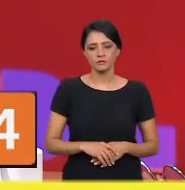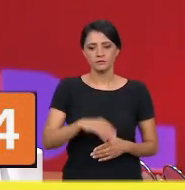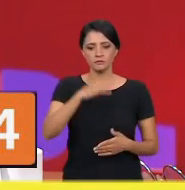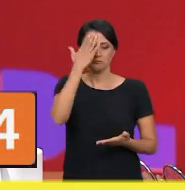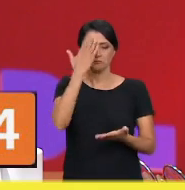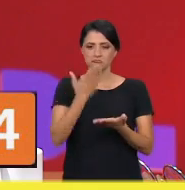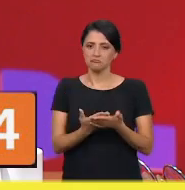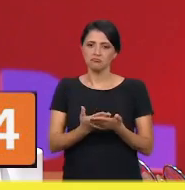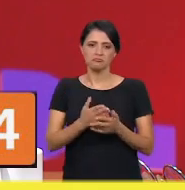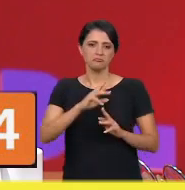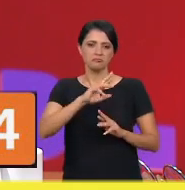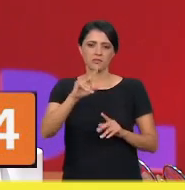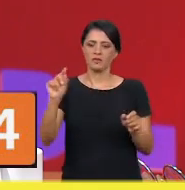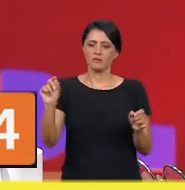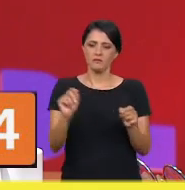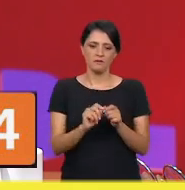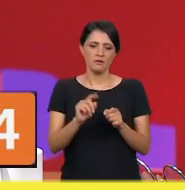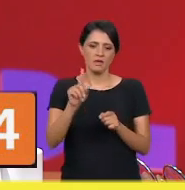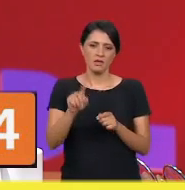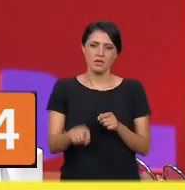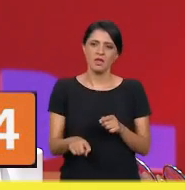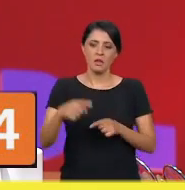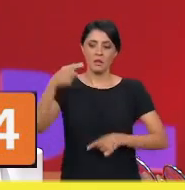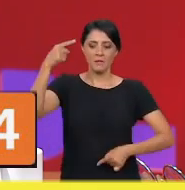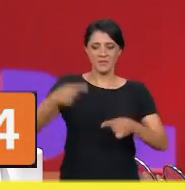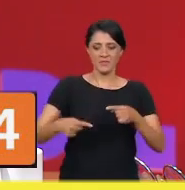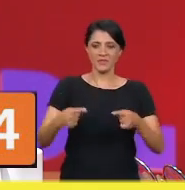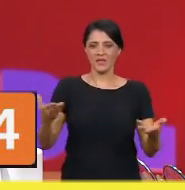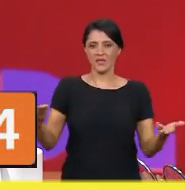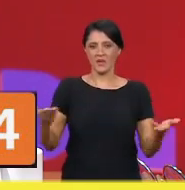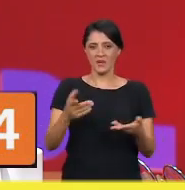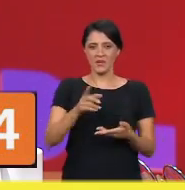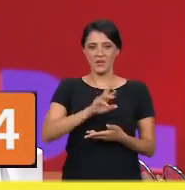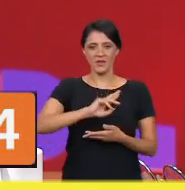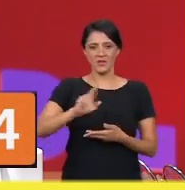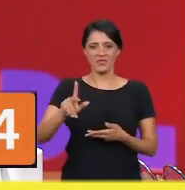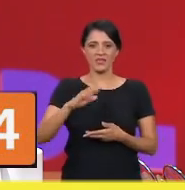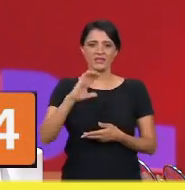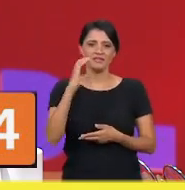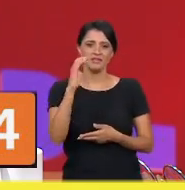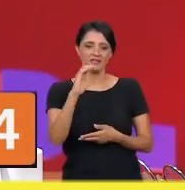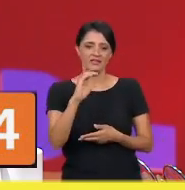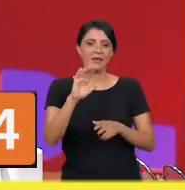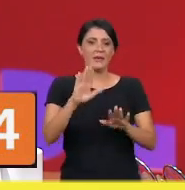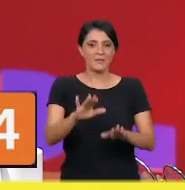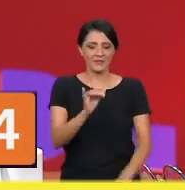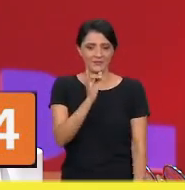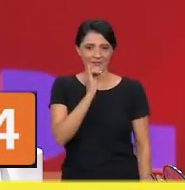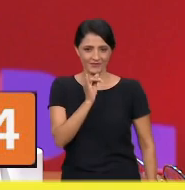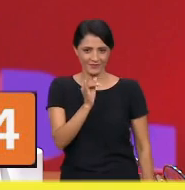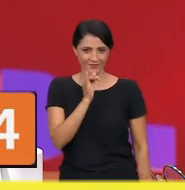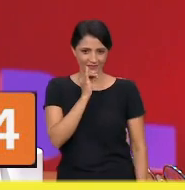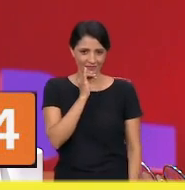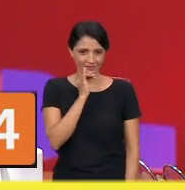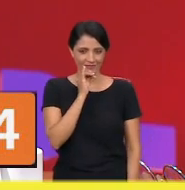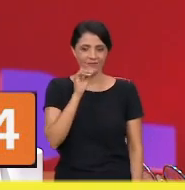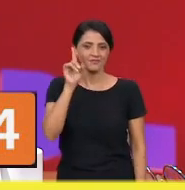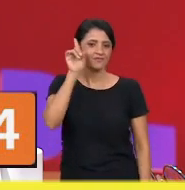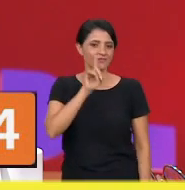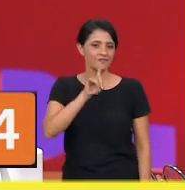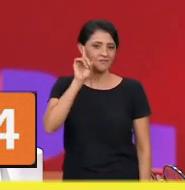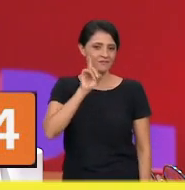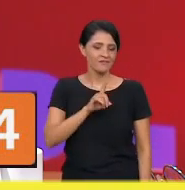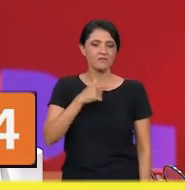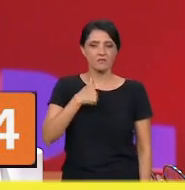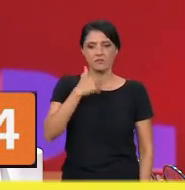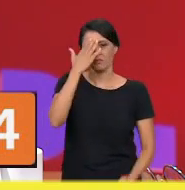não esteja sendo muito discutido atualmente na ciência. Mas, por exemplo, na questão dos Estados Unidos, eu acho